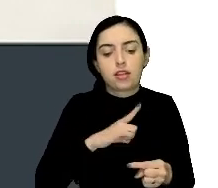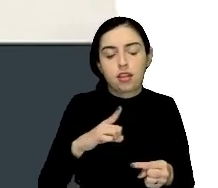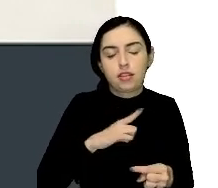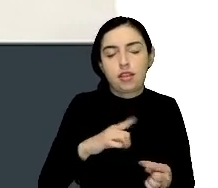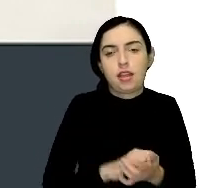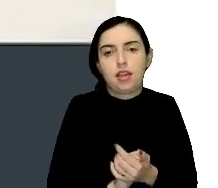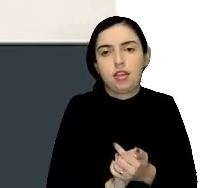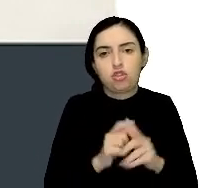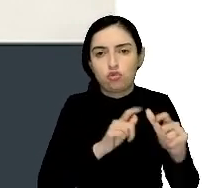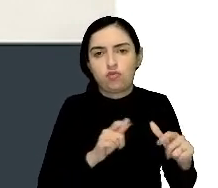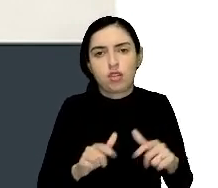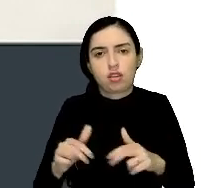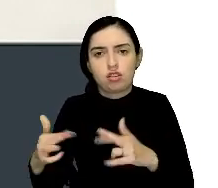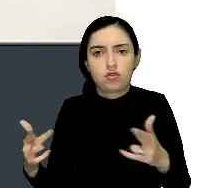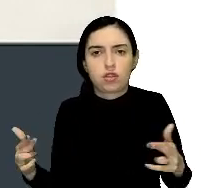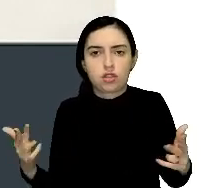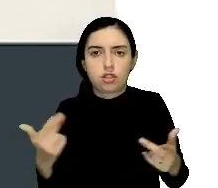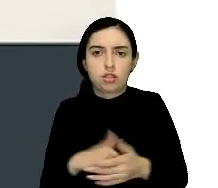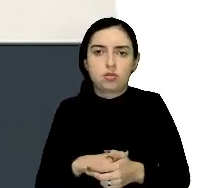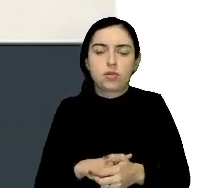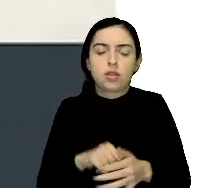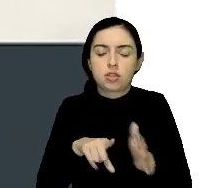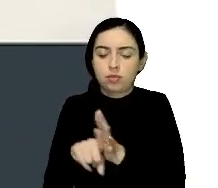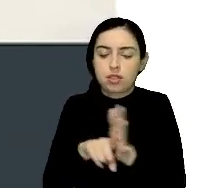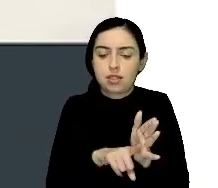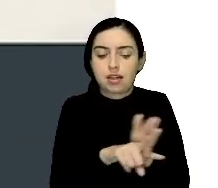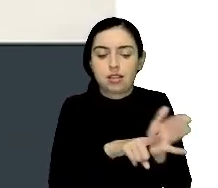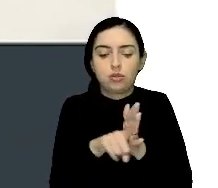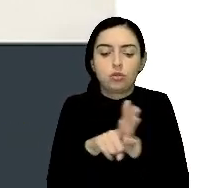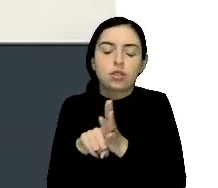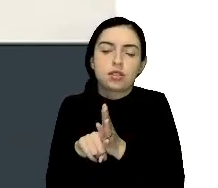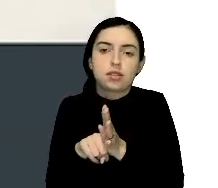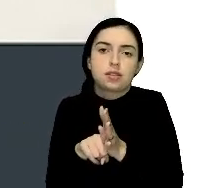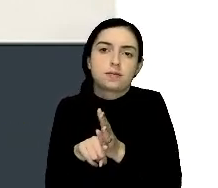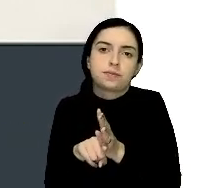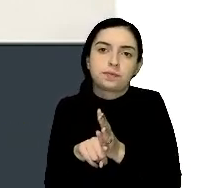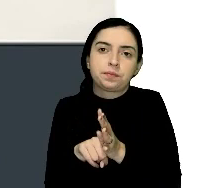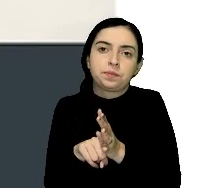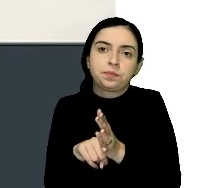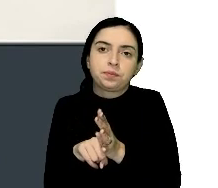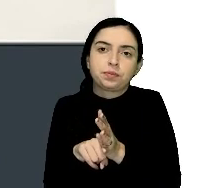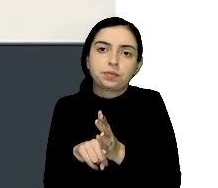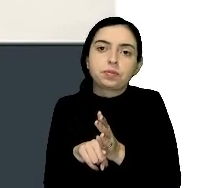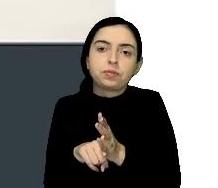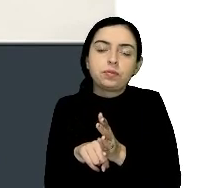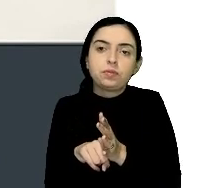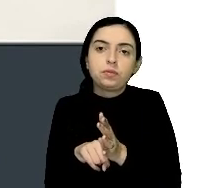outros e outras pesquisadores e pesquisadoras, é